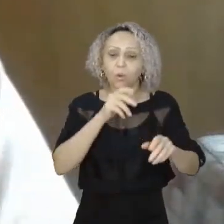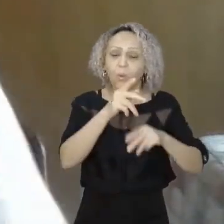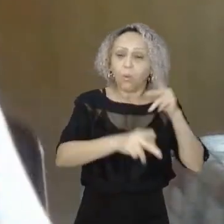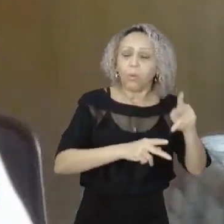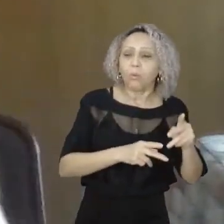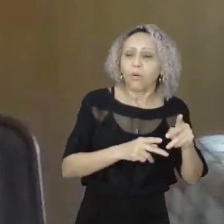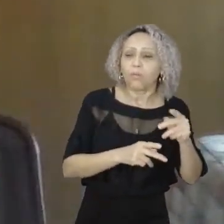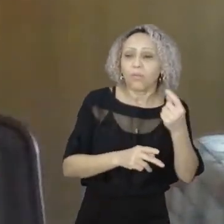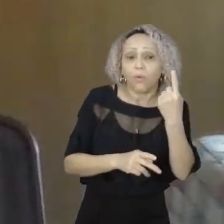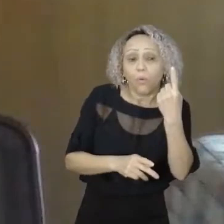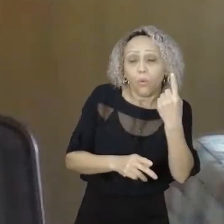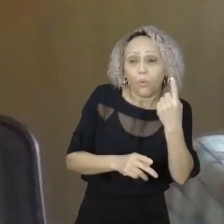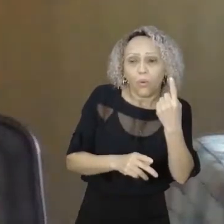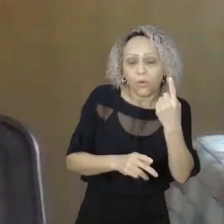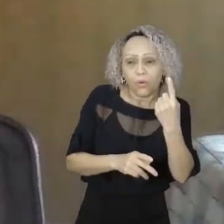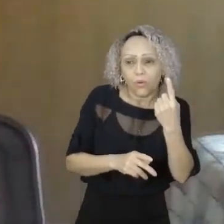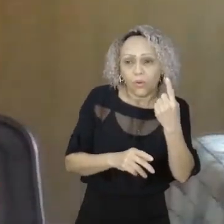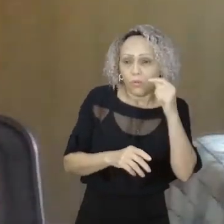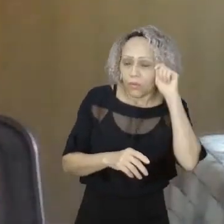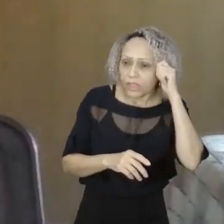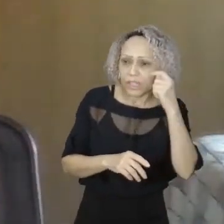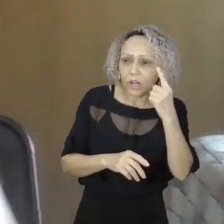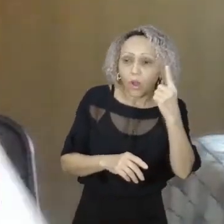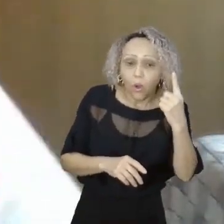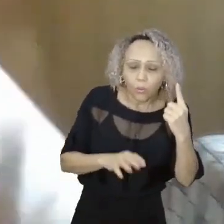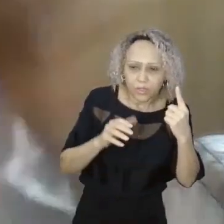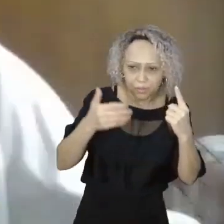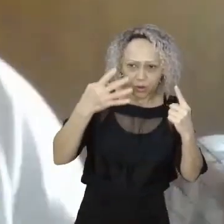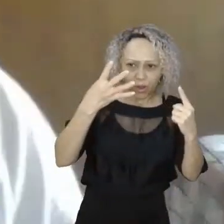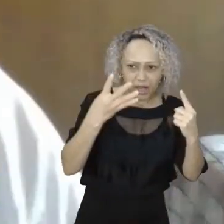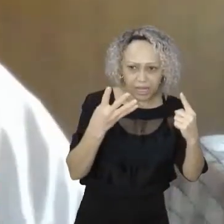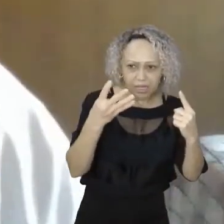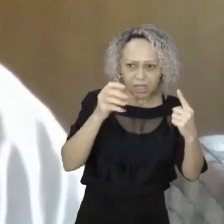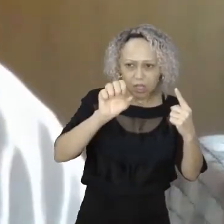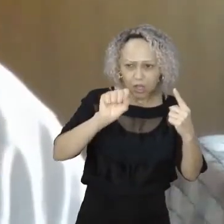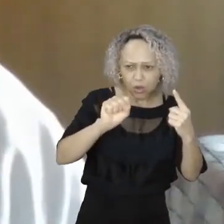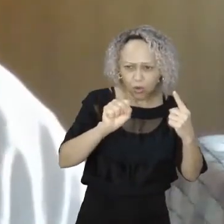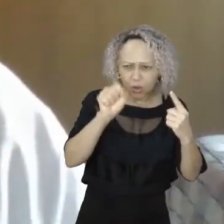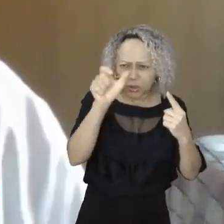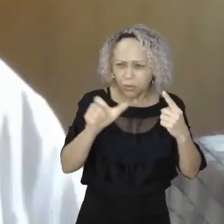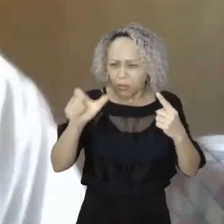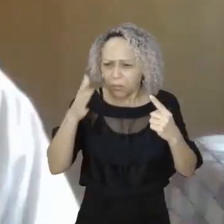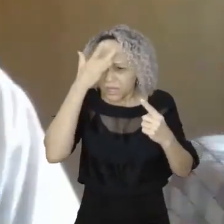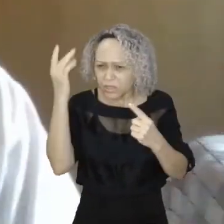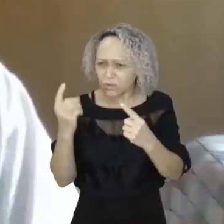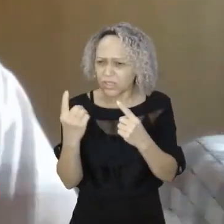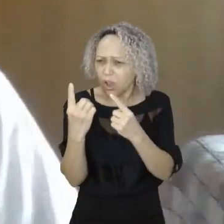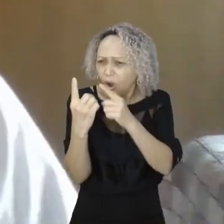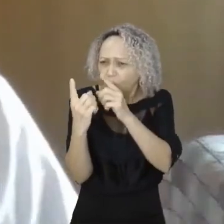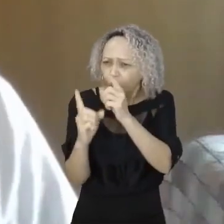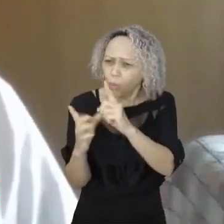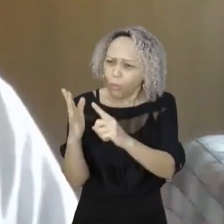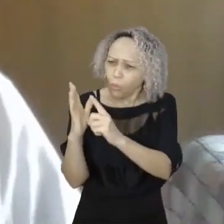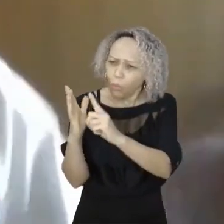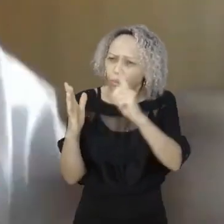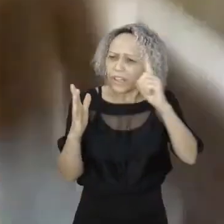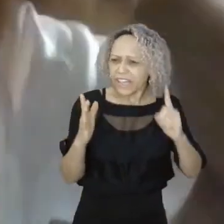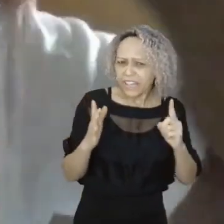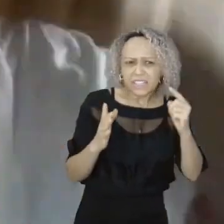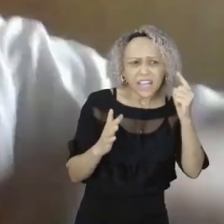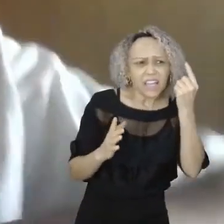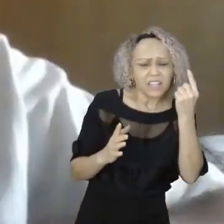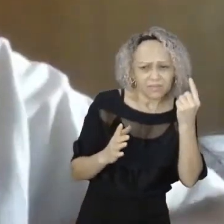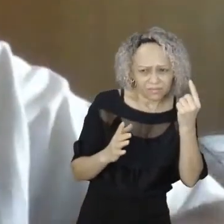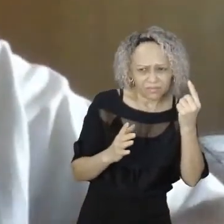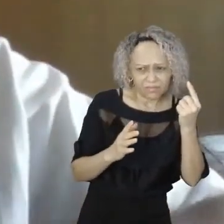1 para cada 48 ocupa a função de gerência, entre os não negros, 1 para cada 18.